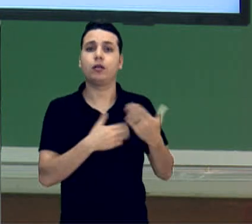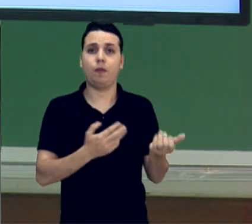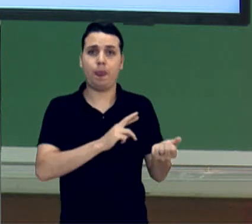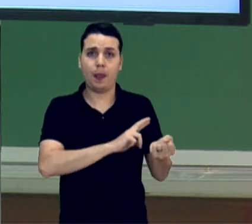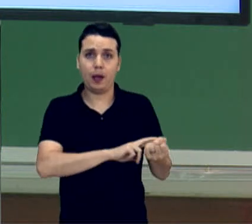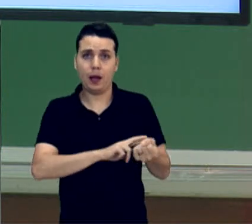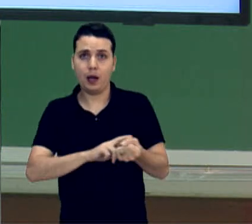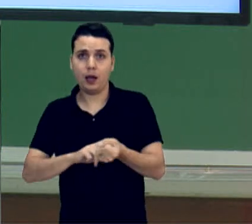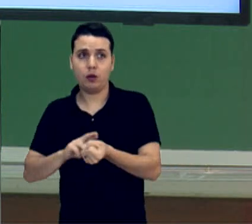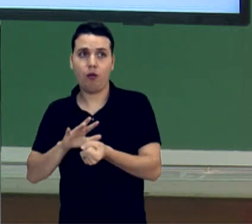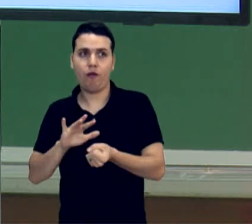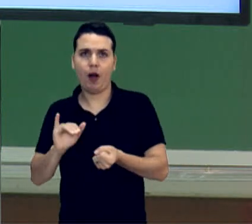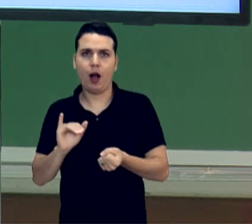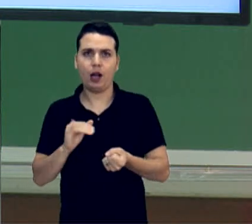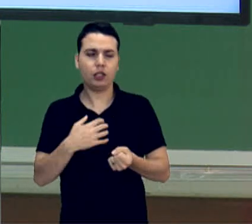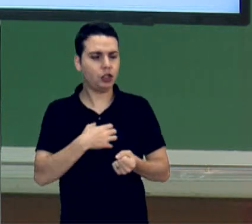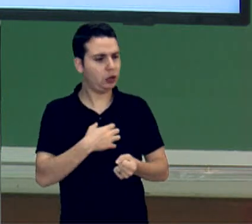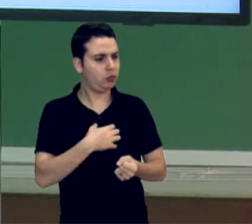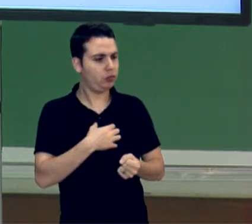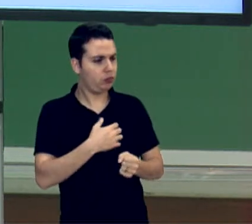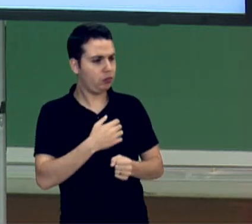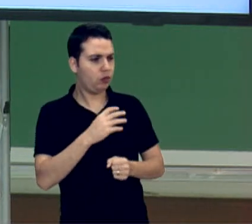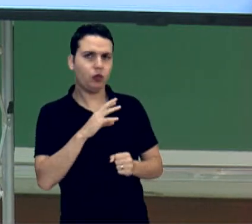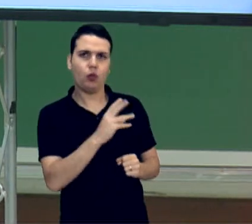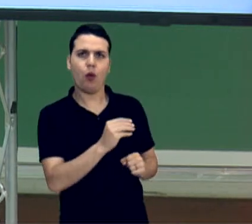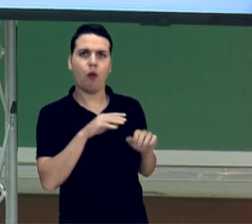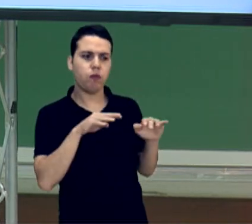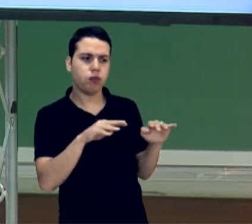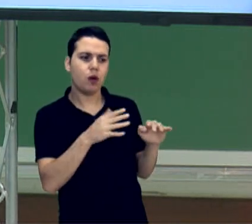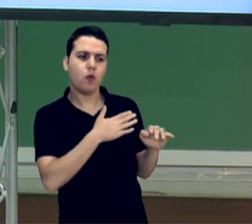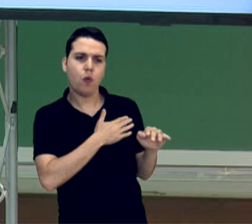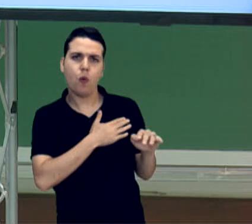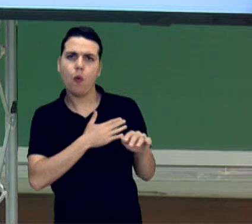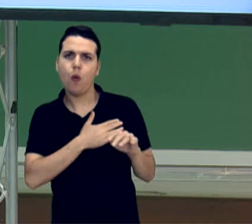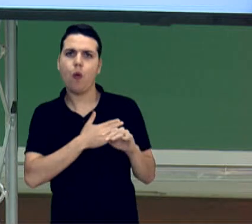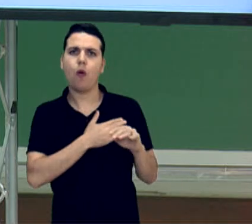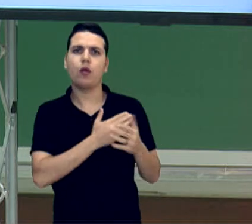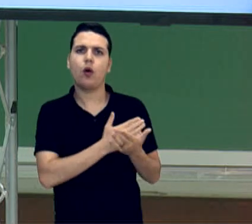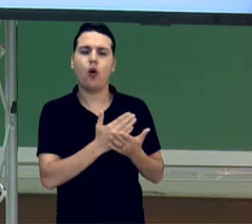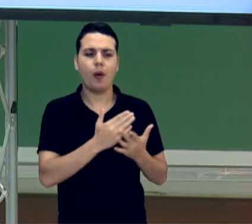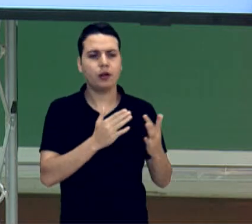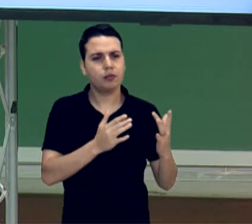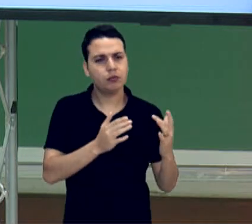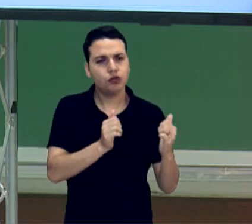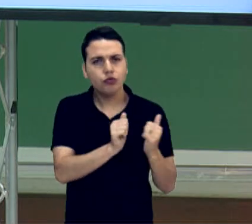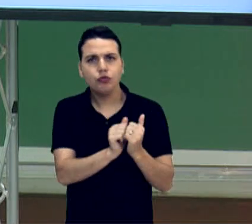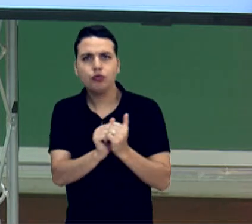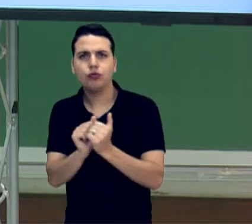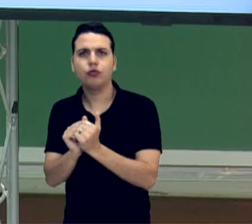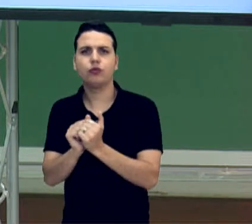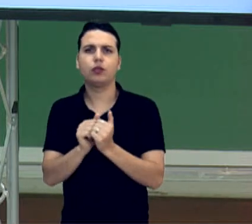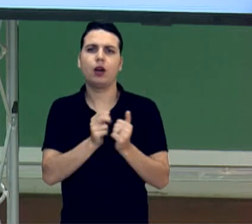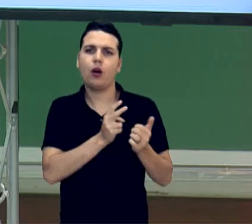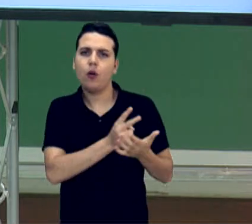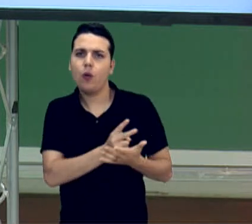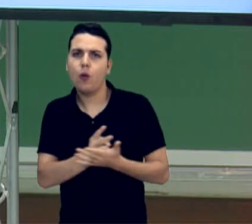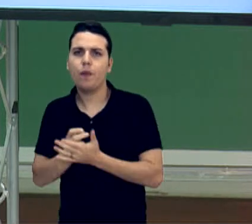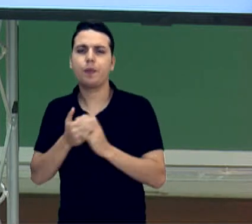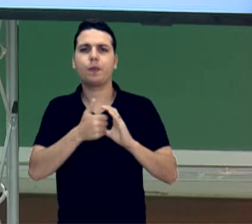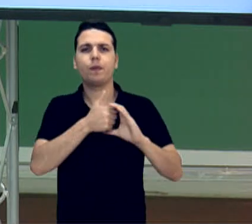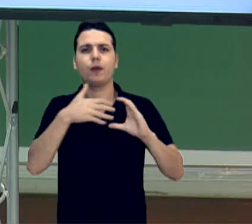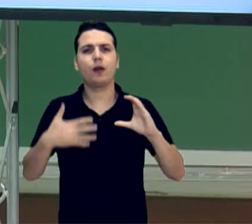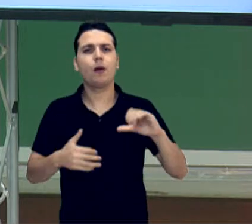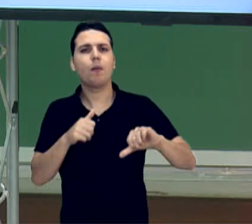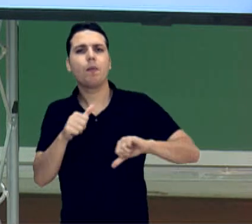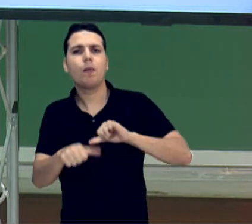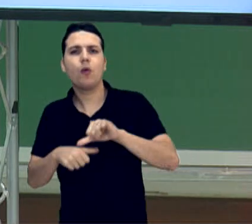tomando força, todo mundo vai gostando, aí resolve juntar com outro, manter algumas características, mudar